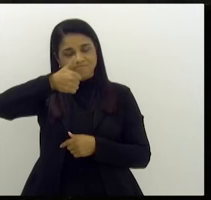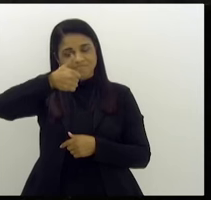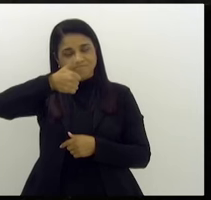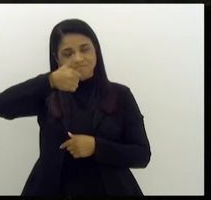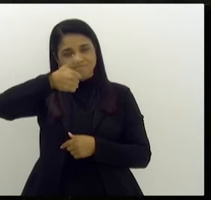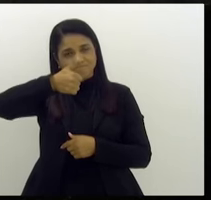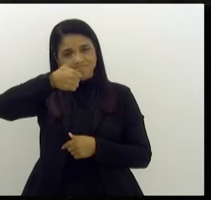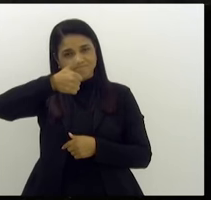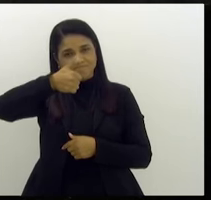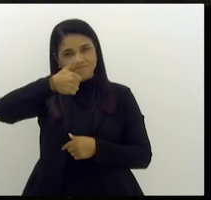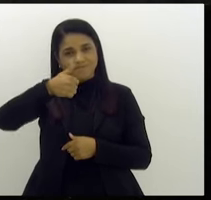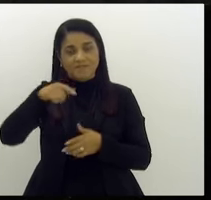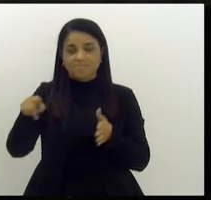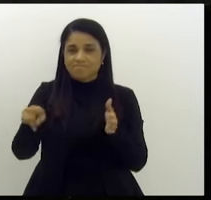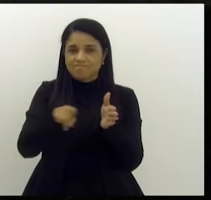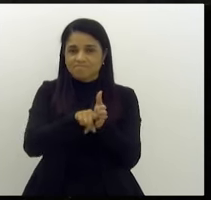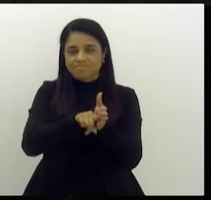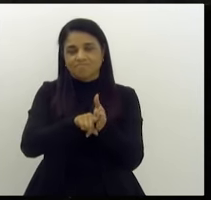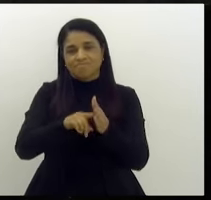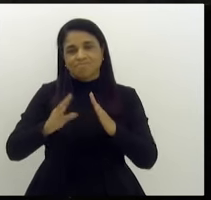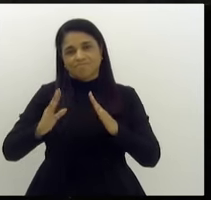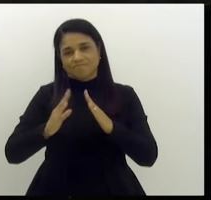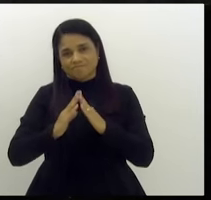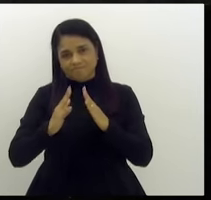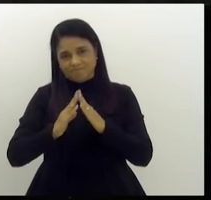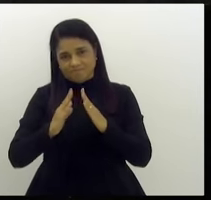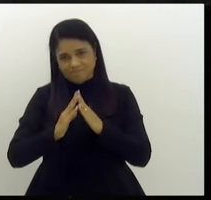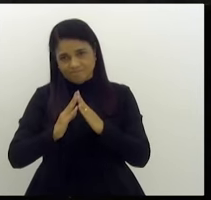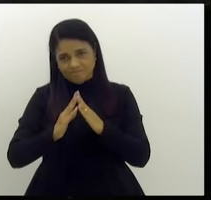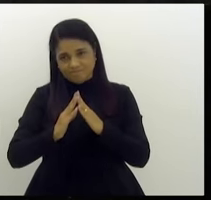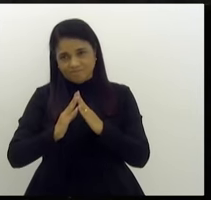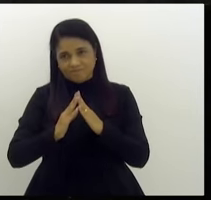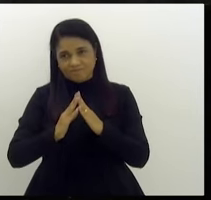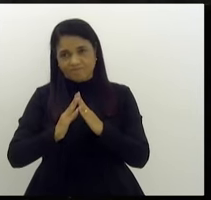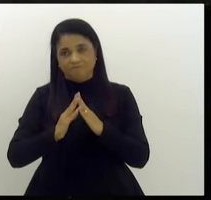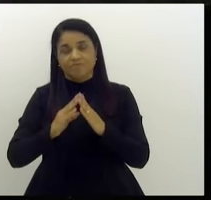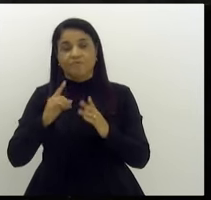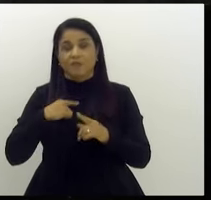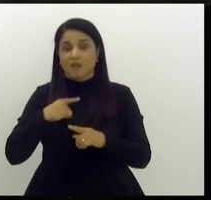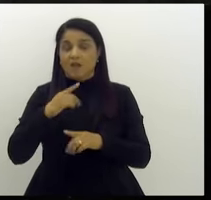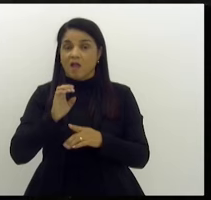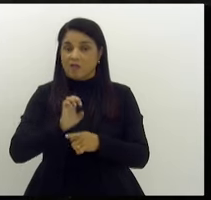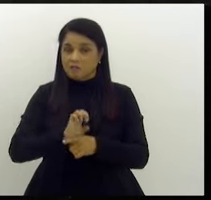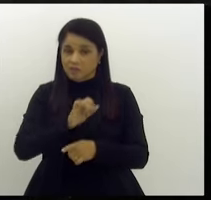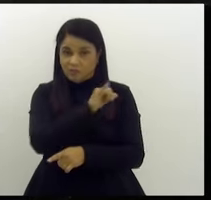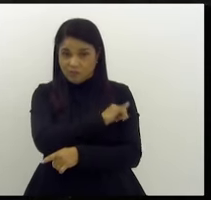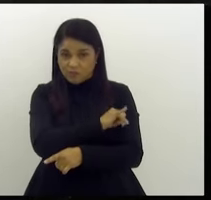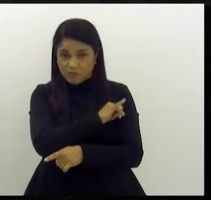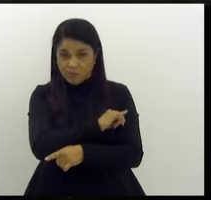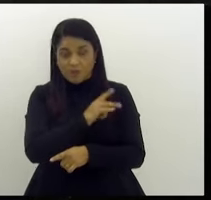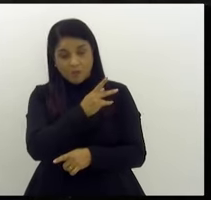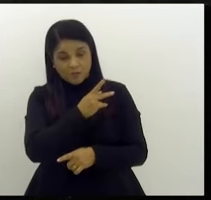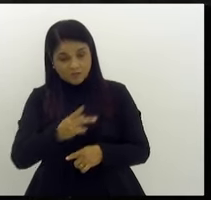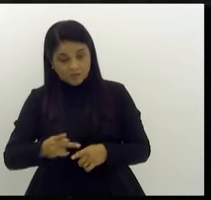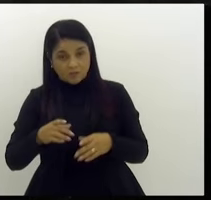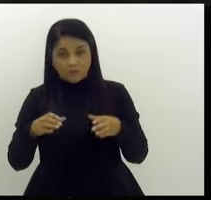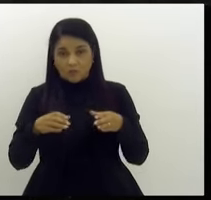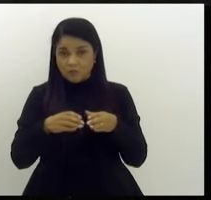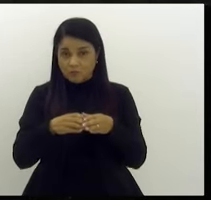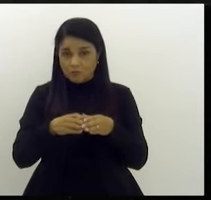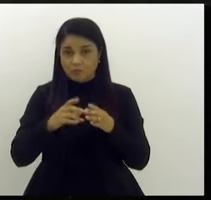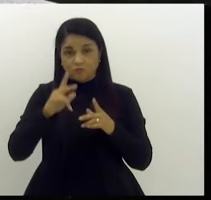rank de Déficit Habitacional seja visito esse estado todo a partir da presidência da comissão de direitos